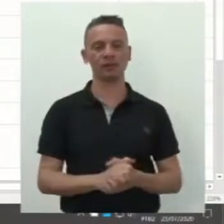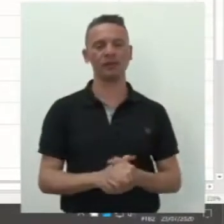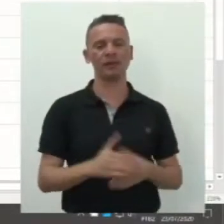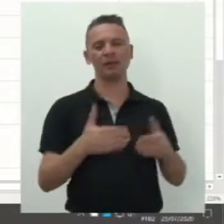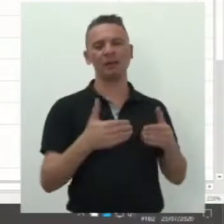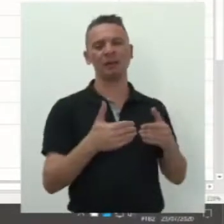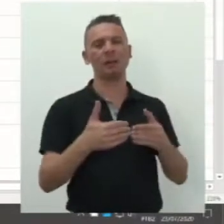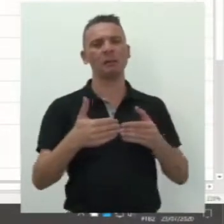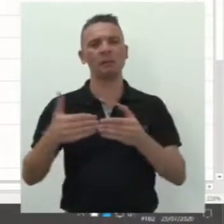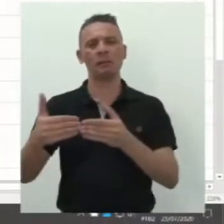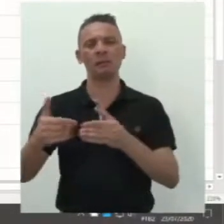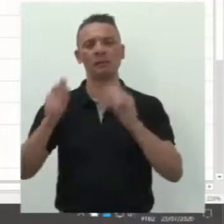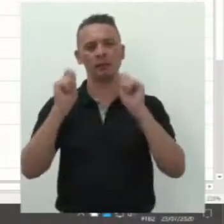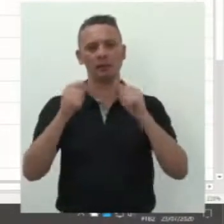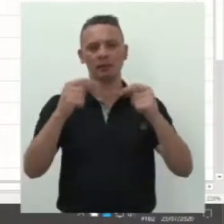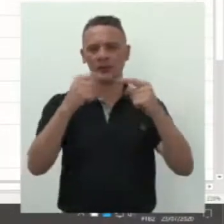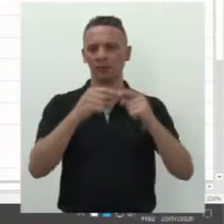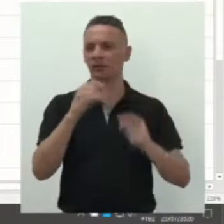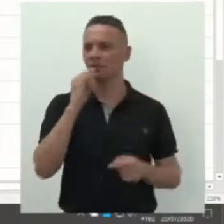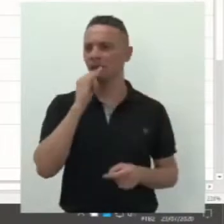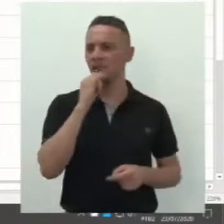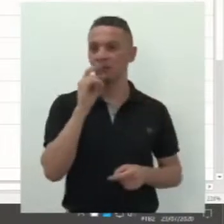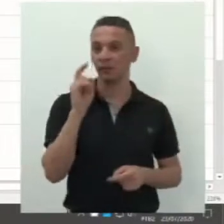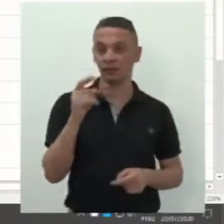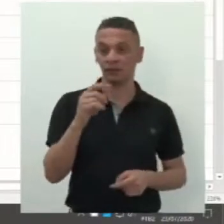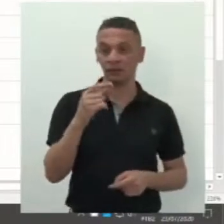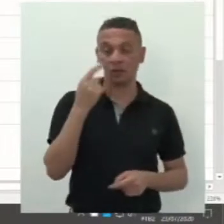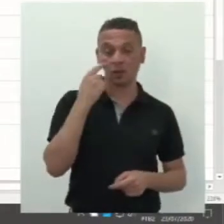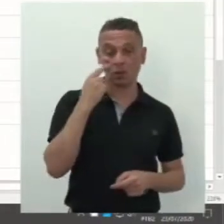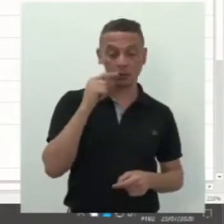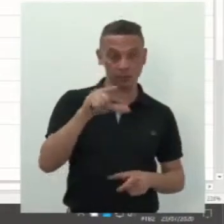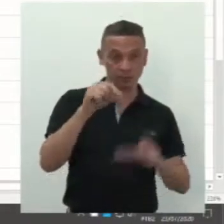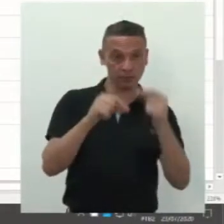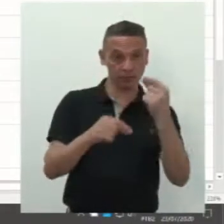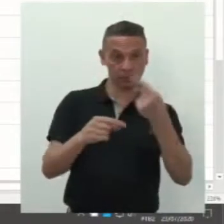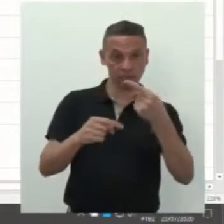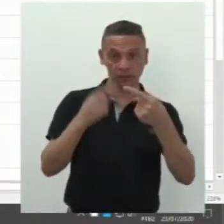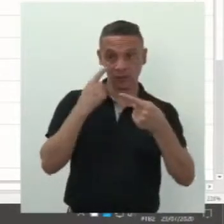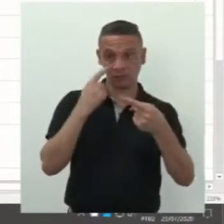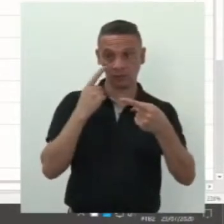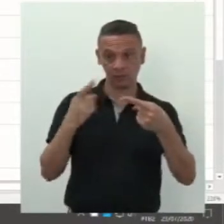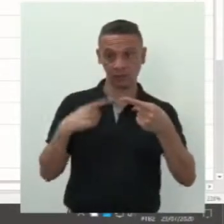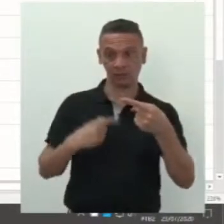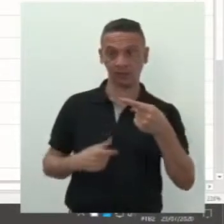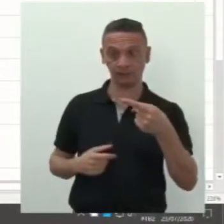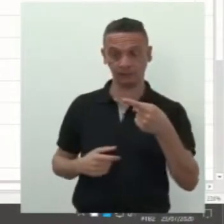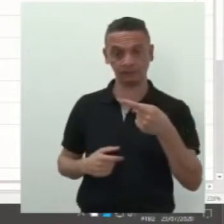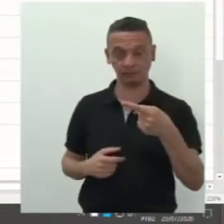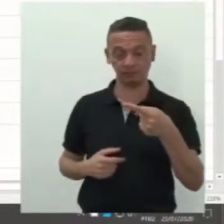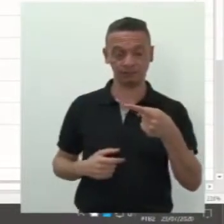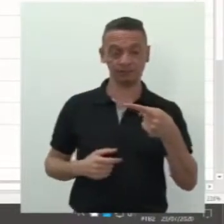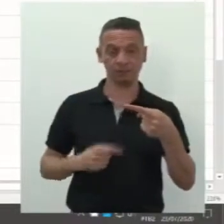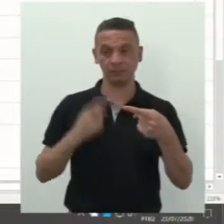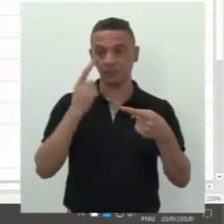esse congelamento também. A nossa primeira opção aqui, ó, agora como tem um painel congelado, a nossa primeira opção vai ser